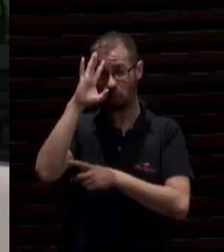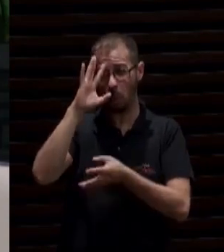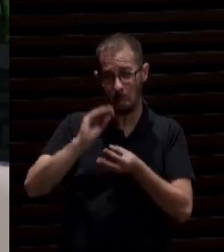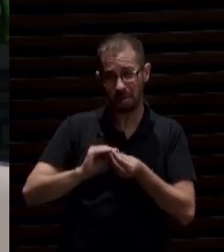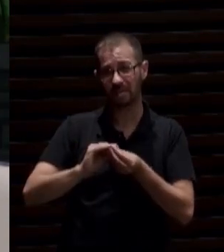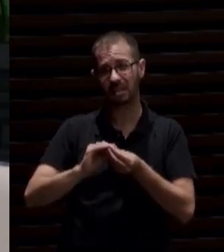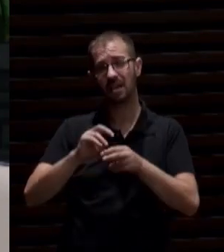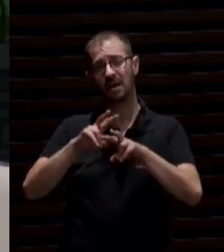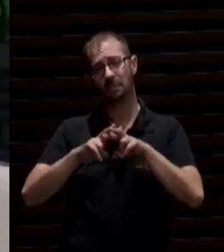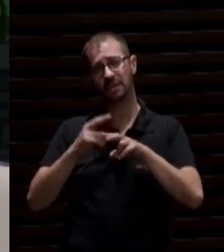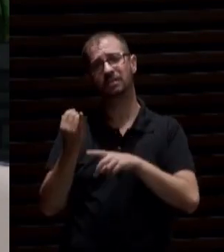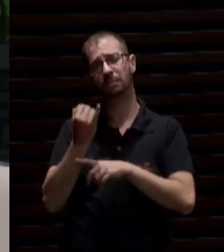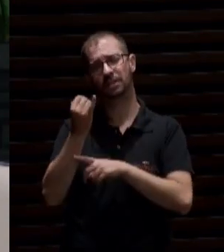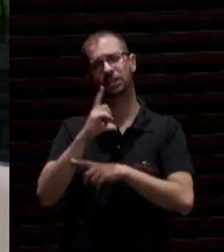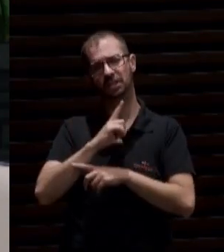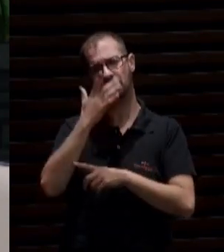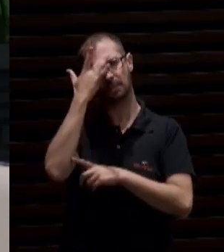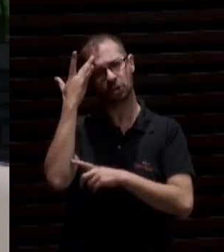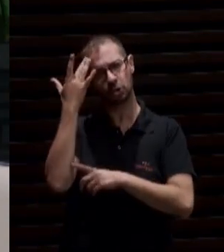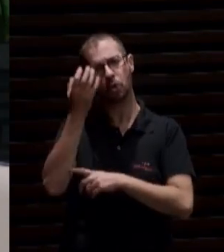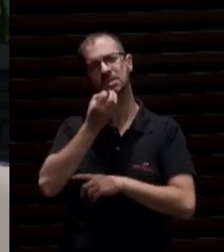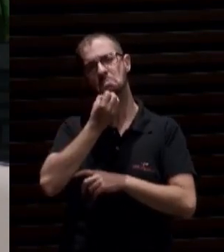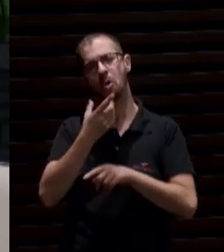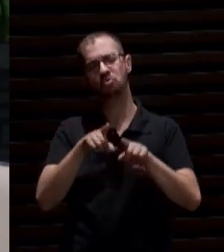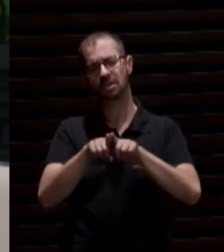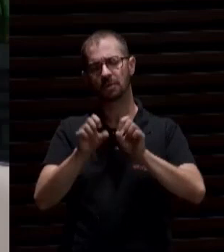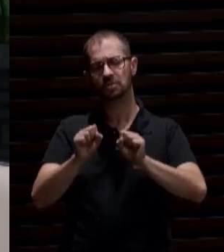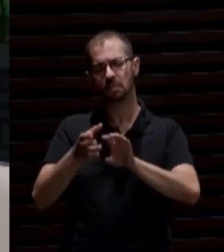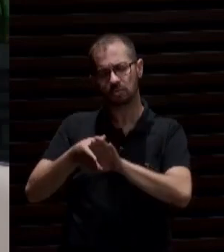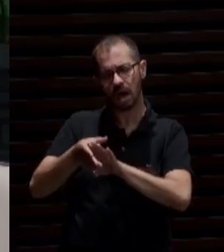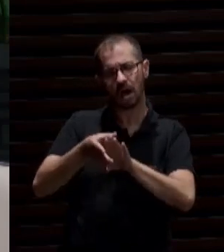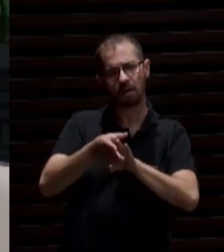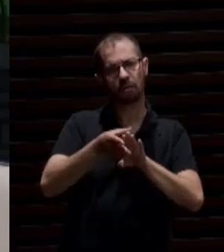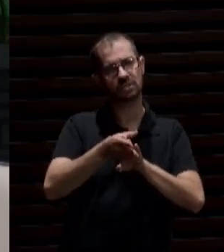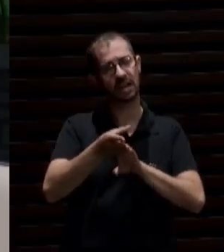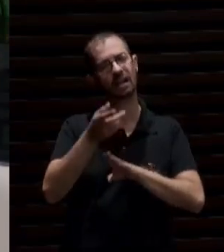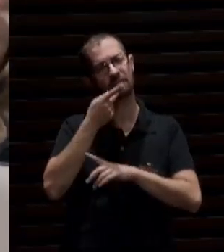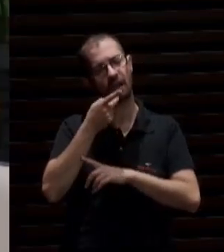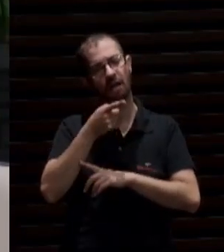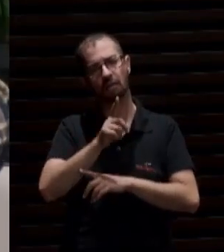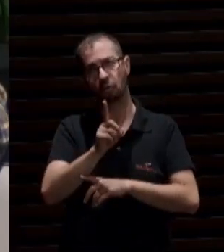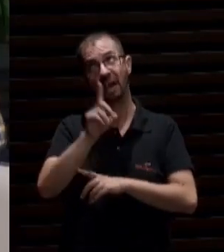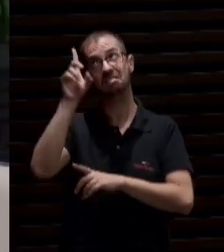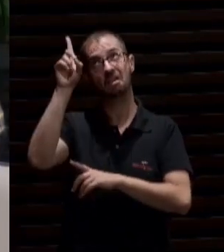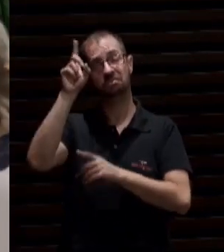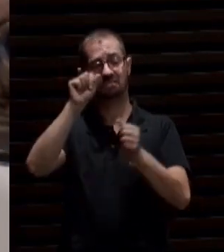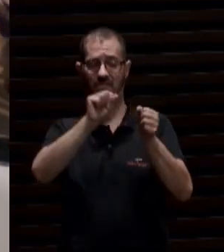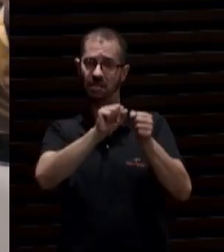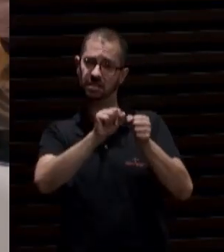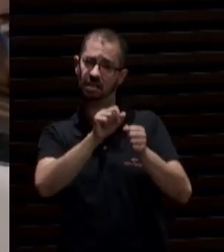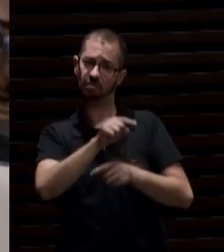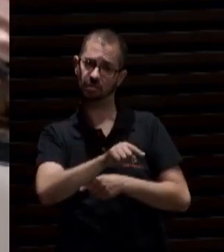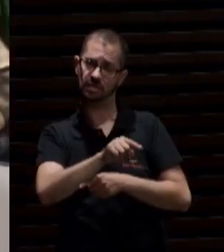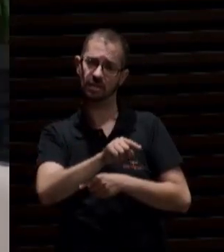bons irmãos que possam aconselhar e nos instruir, que conseguem ver a situação de fora e falar, meu irmão, não é o Senhor que está fazendo. Você que está,